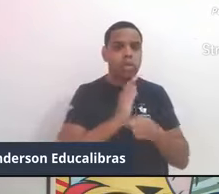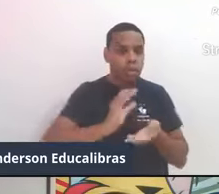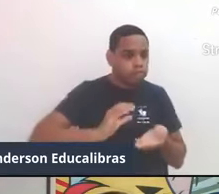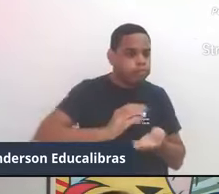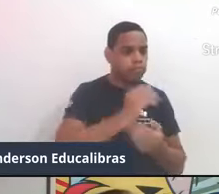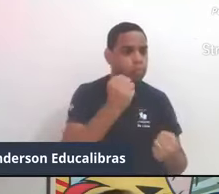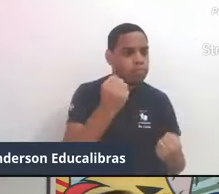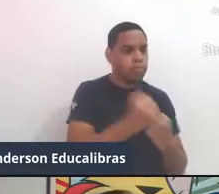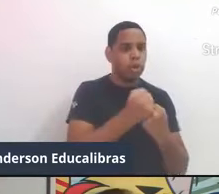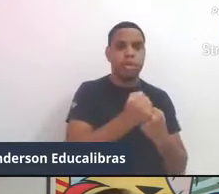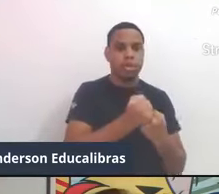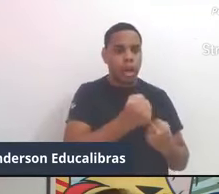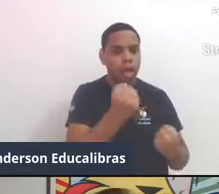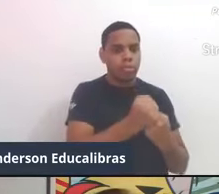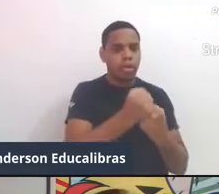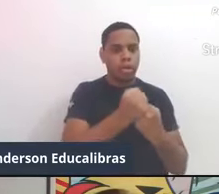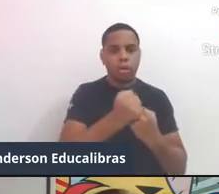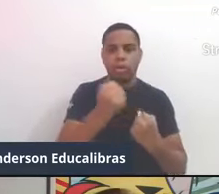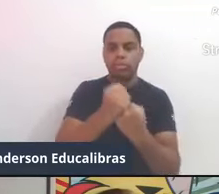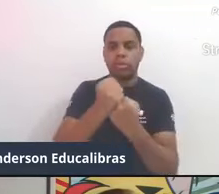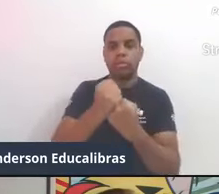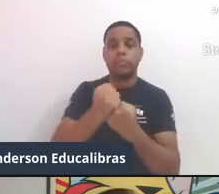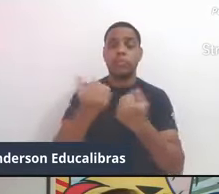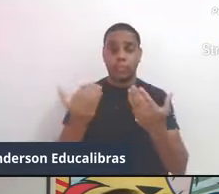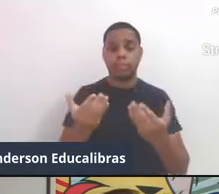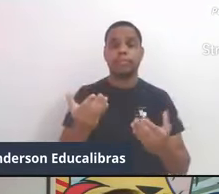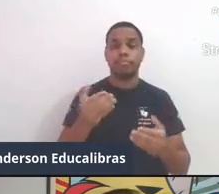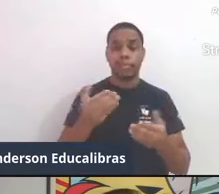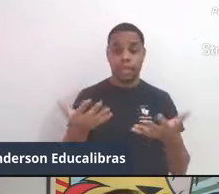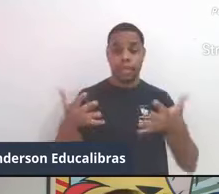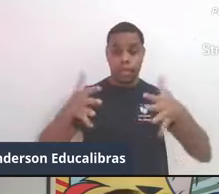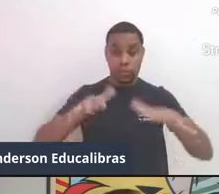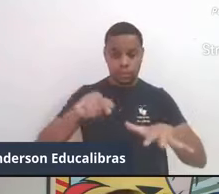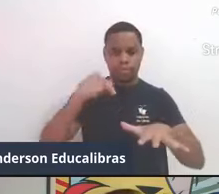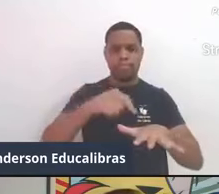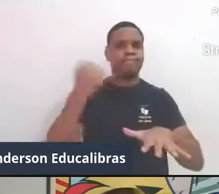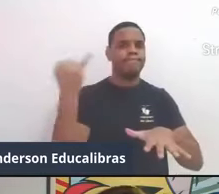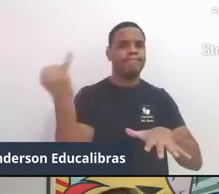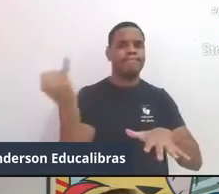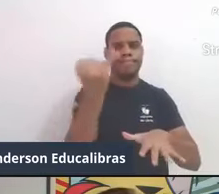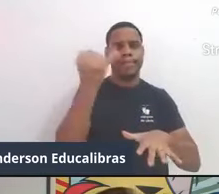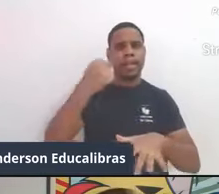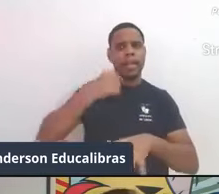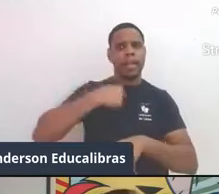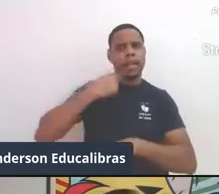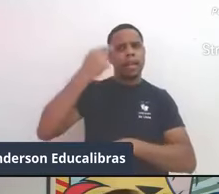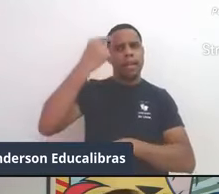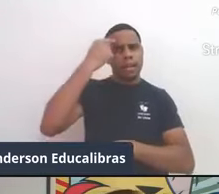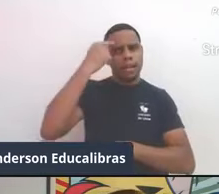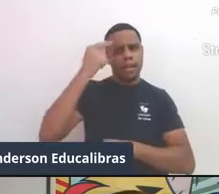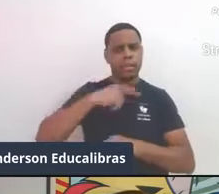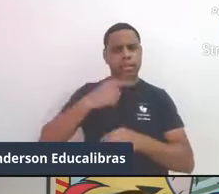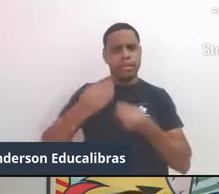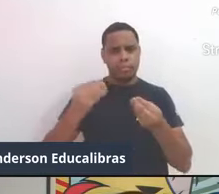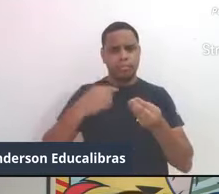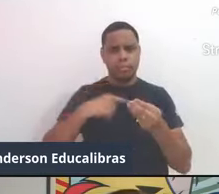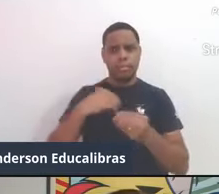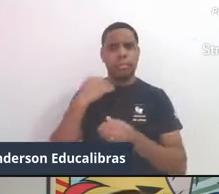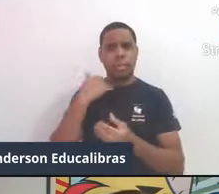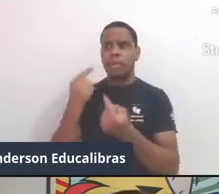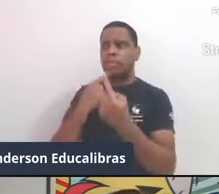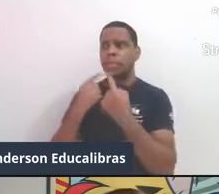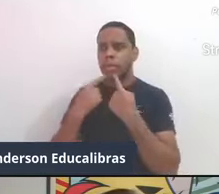gente fala da inclusão, que é um item bastante importante, o que eu posso garantir de bate-pronto com o banco, né?